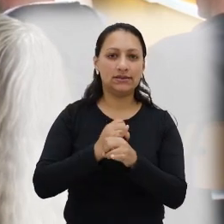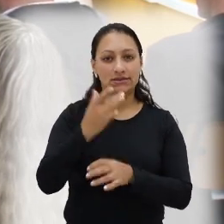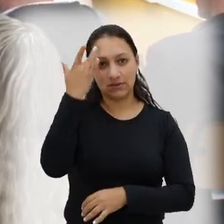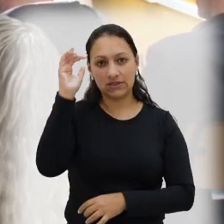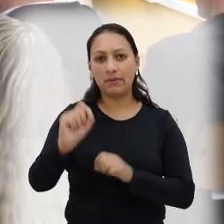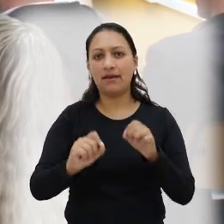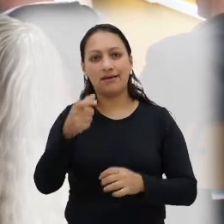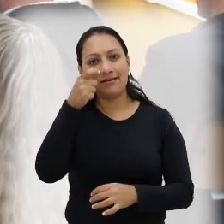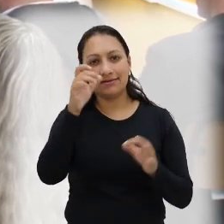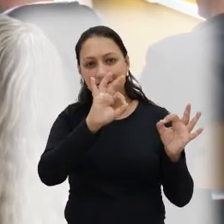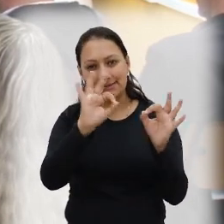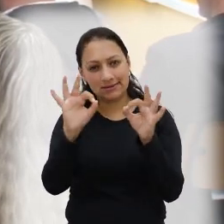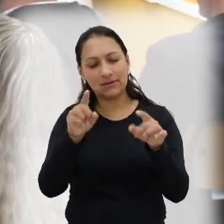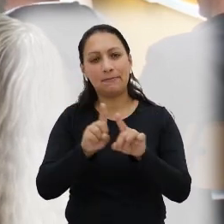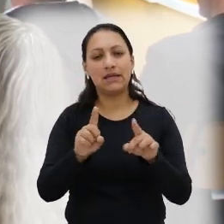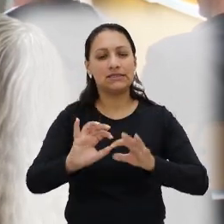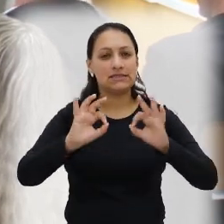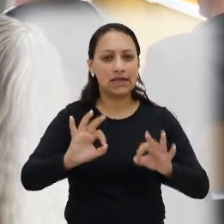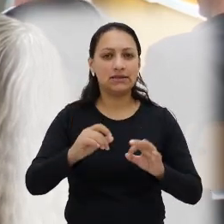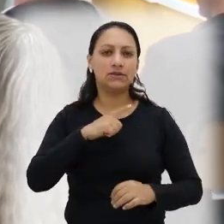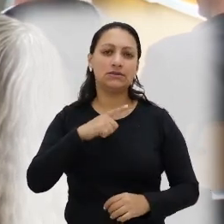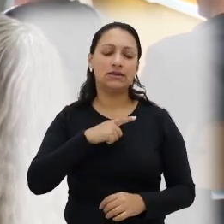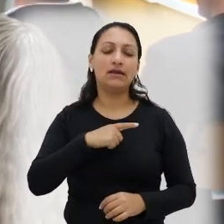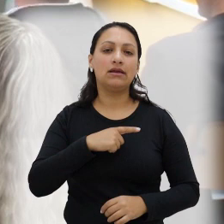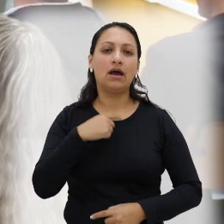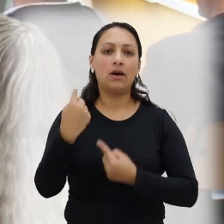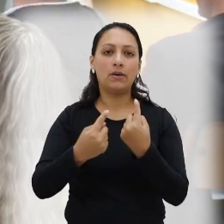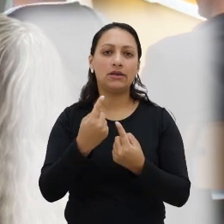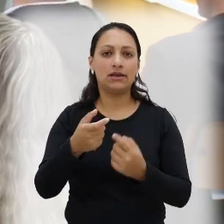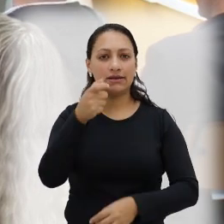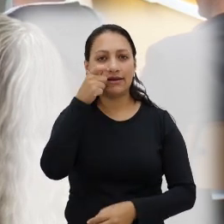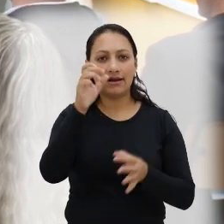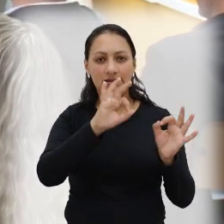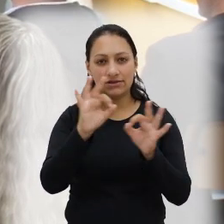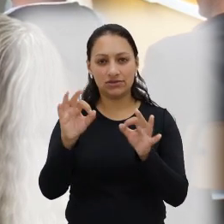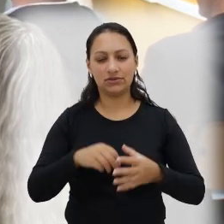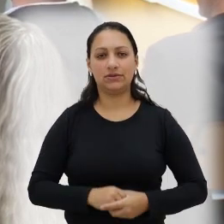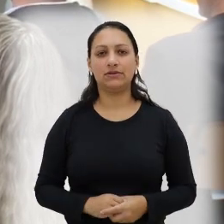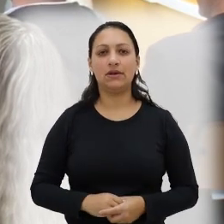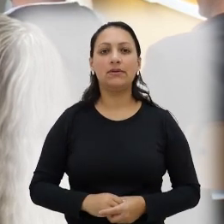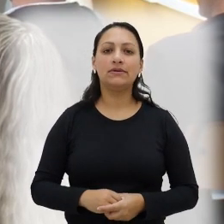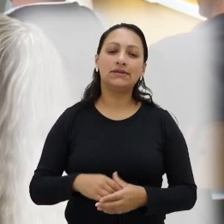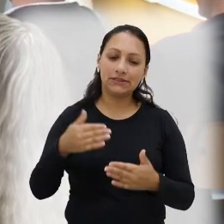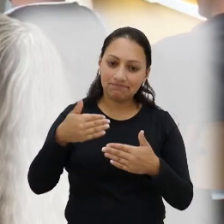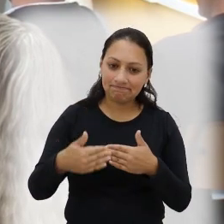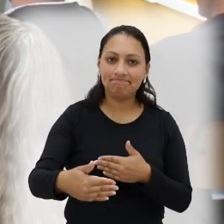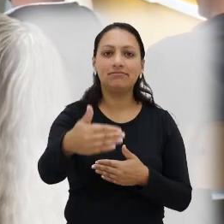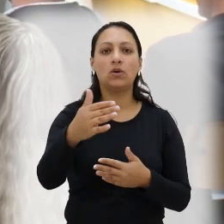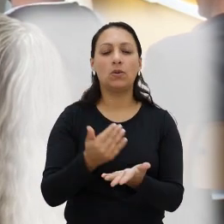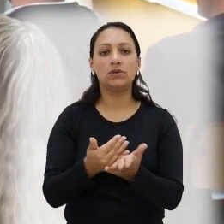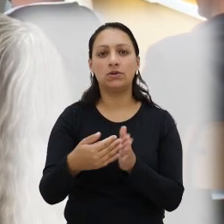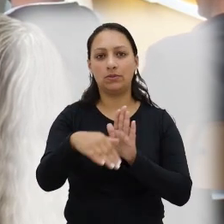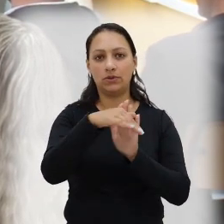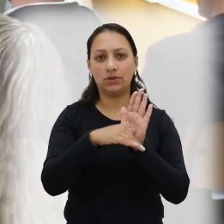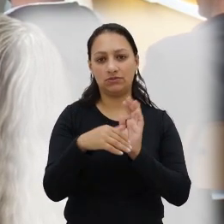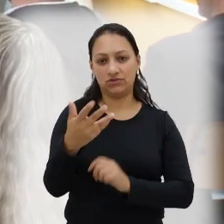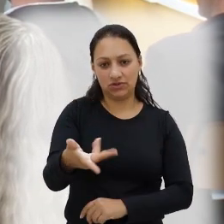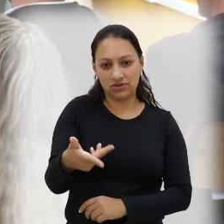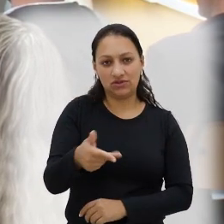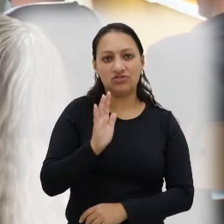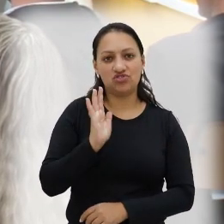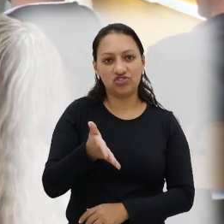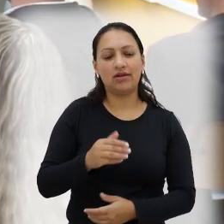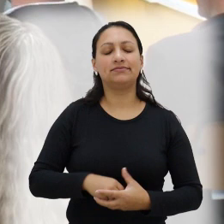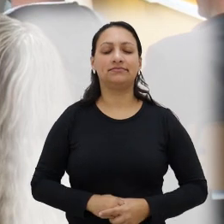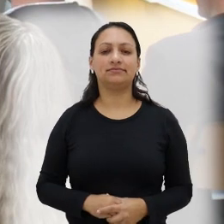audiência, mas certamente, né, nós temos uma audiência aí. E bora lá que o programa começou a acelerar, gente. Então